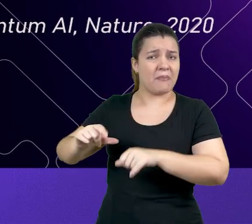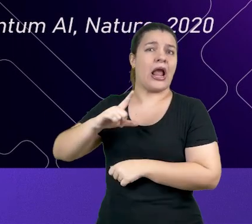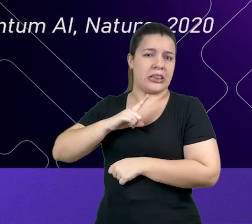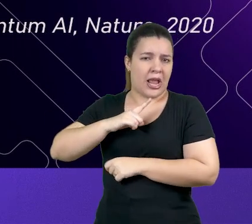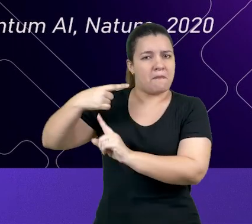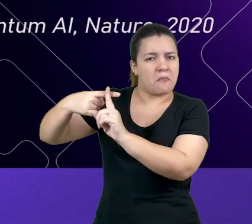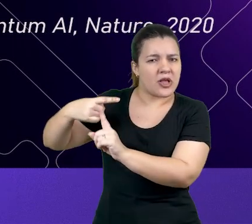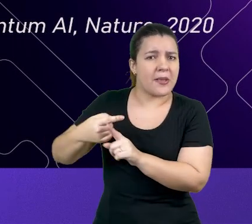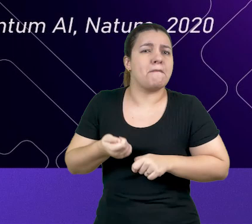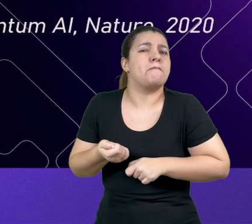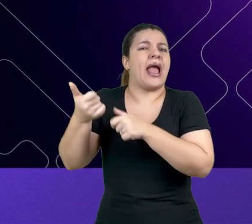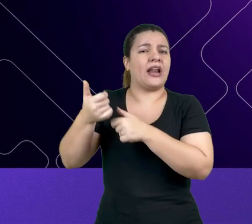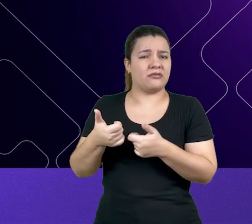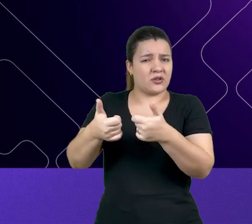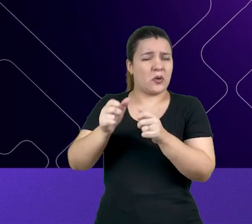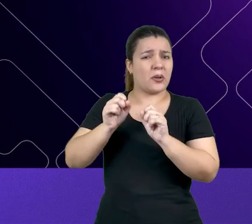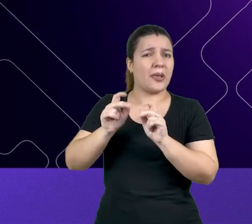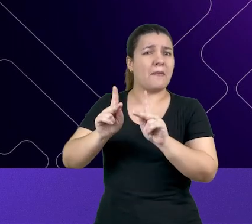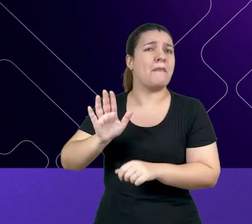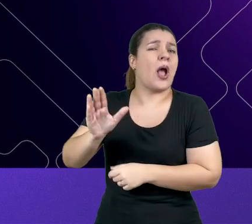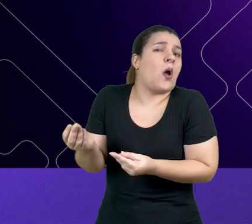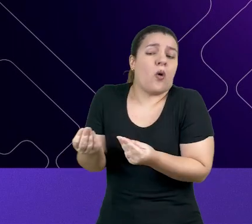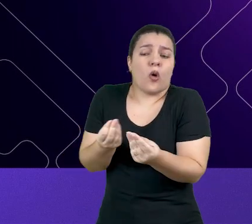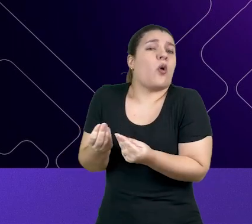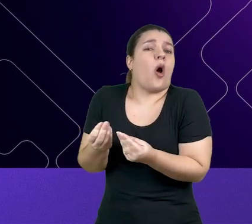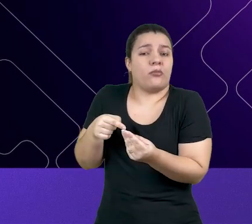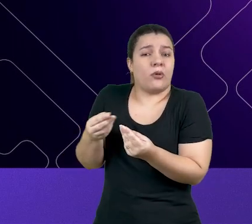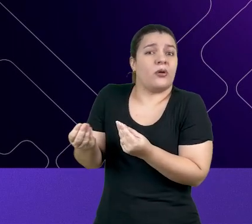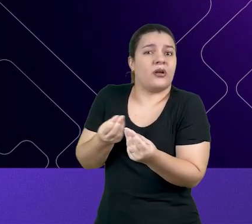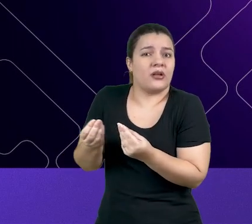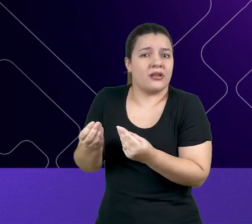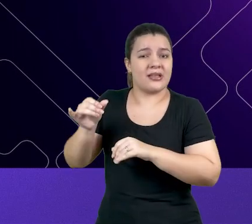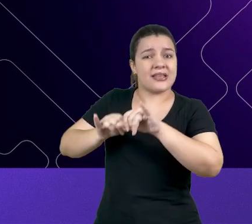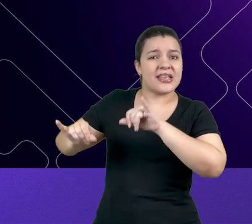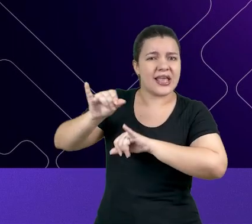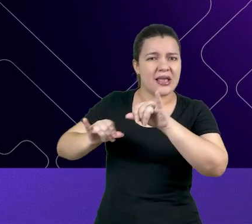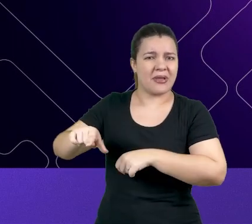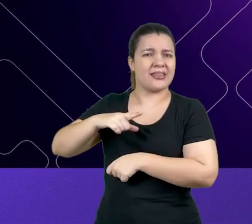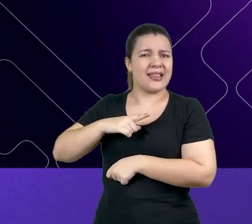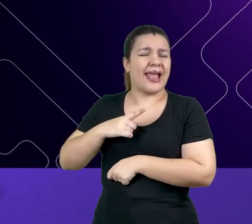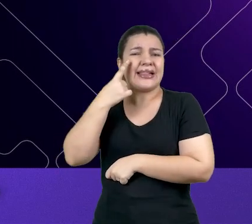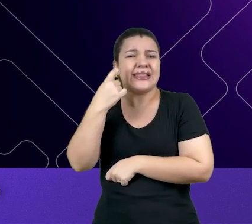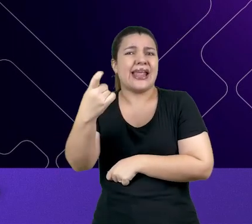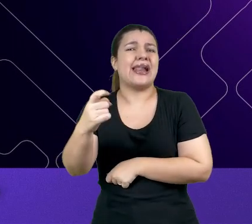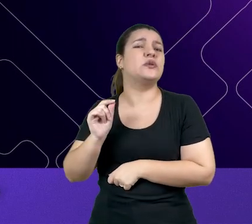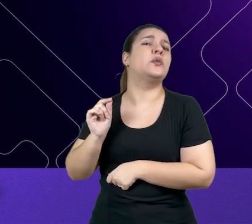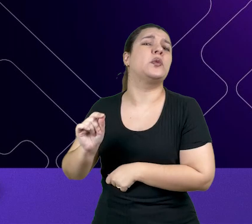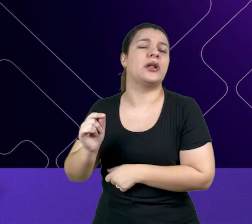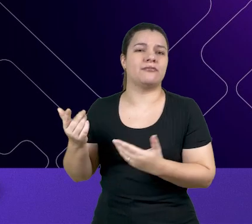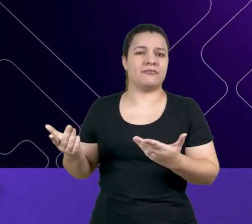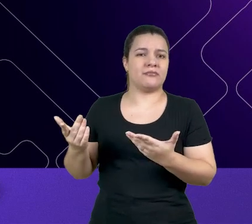se beneficiar. E a pergunta é, como? O que é que faz a química ser tão interessante na computação